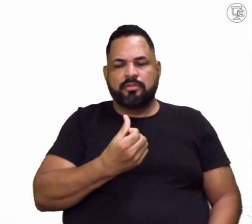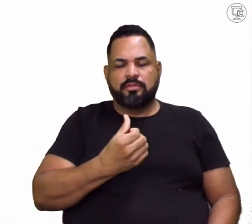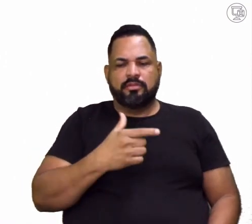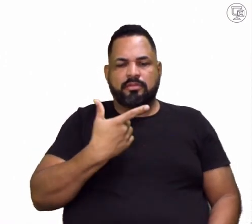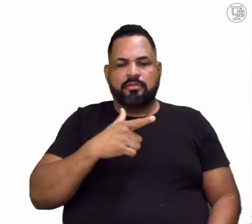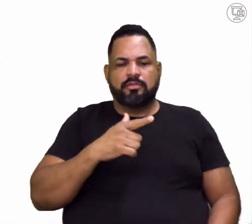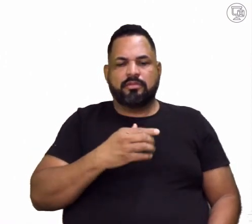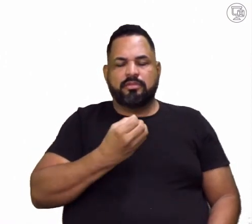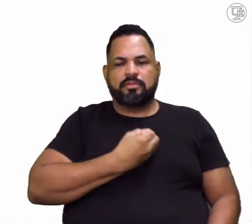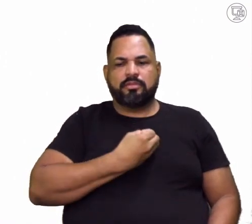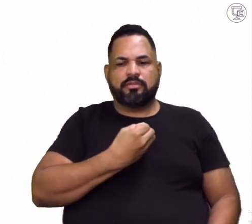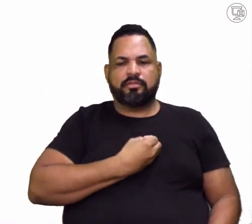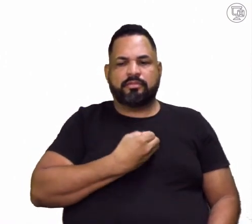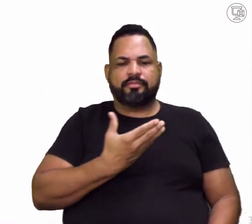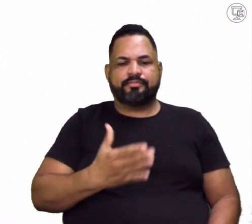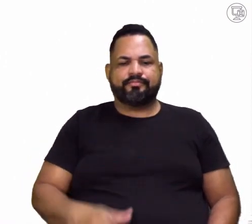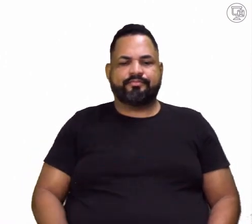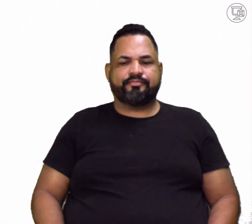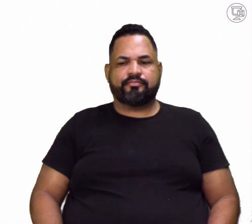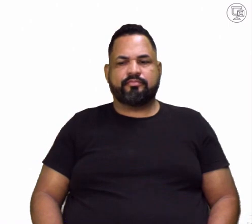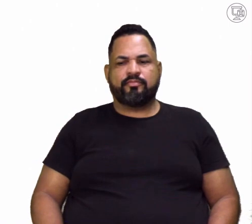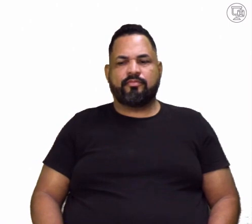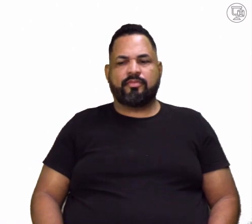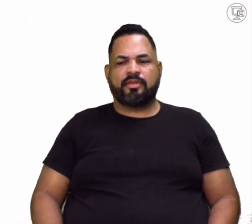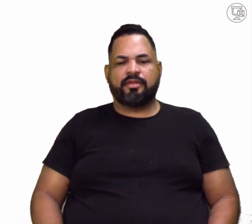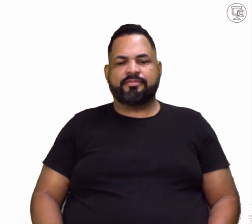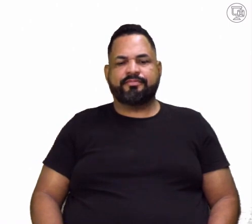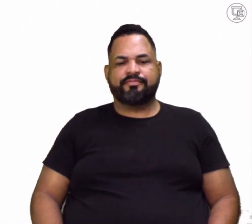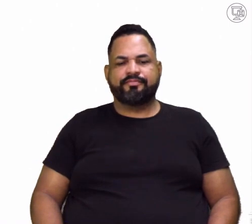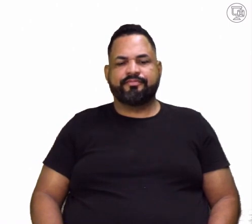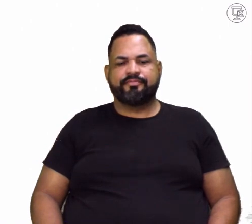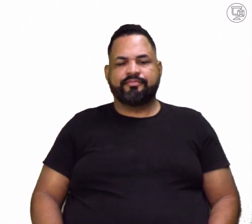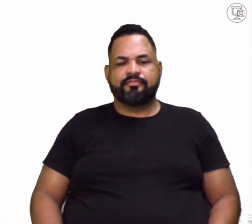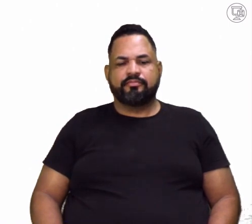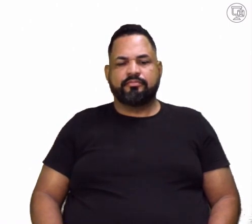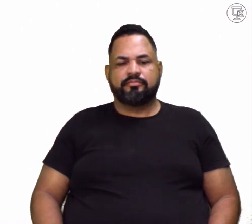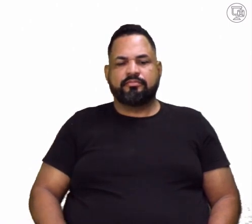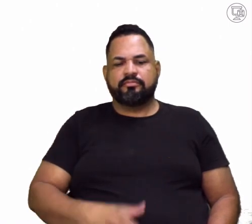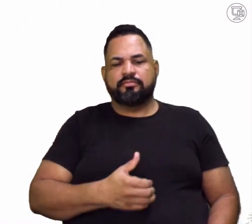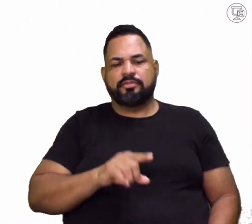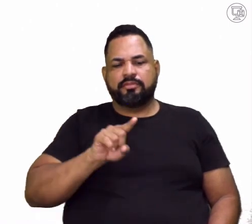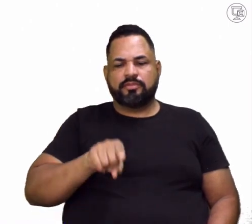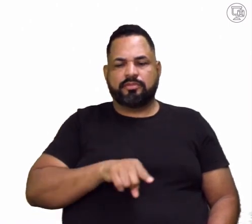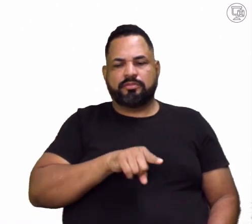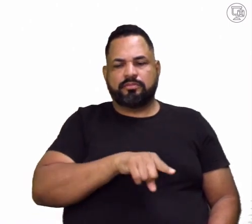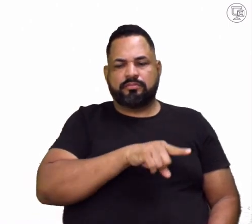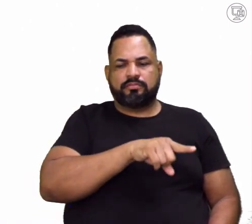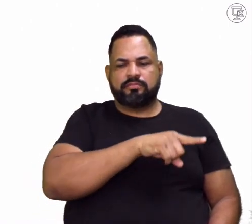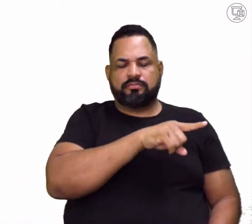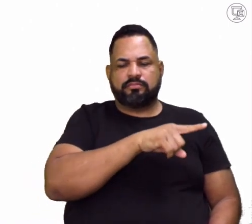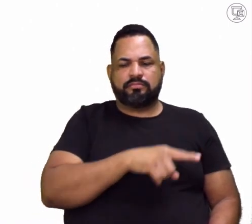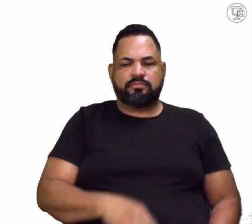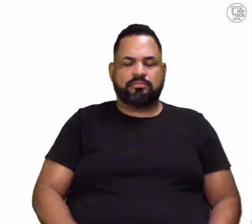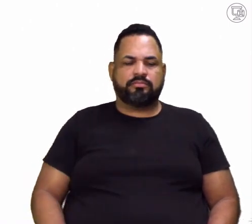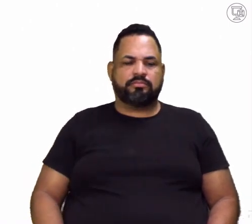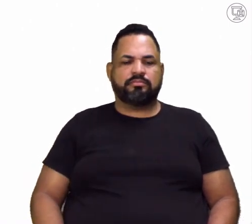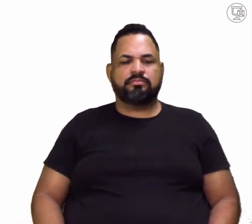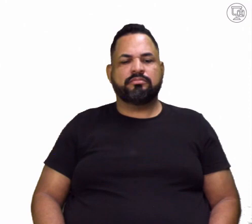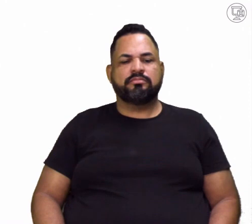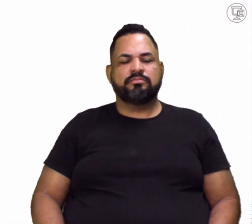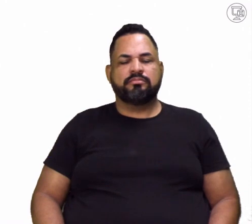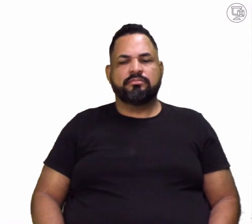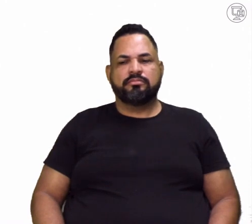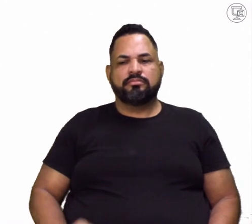não tem esse número simples 10 a sexta anda uma duas três quatro cinco seis